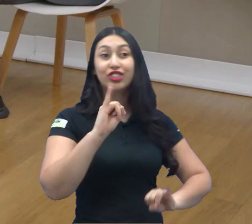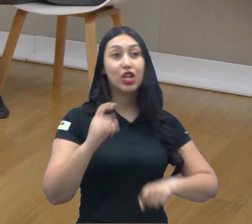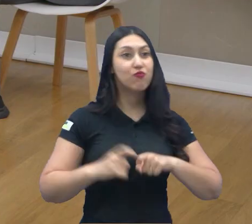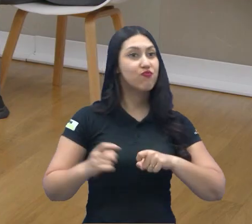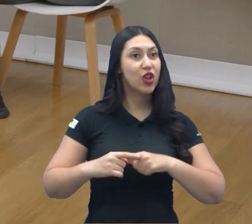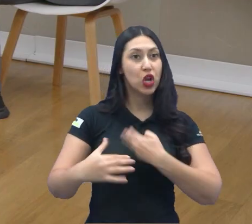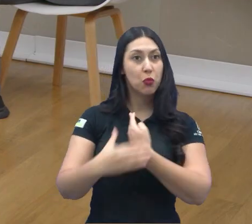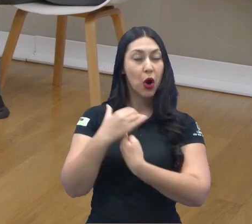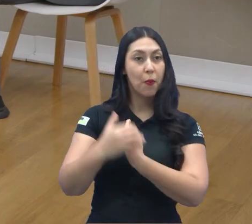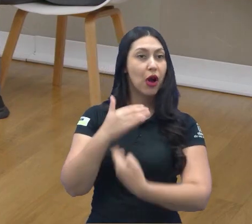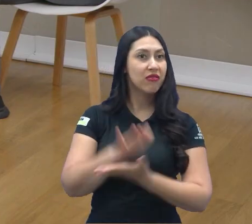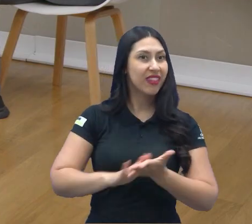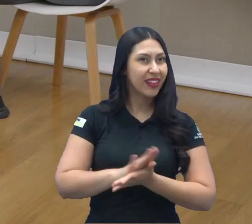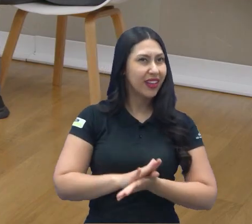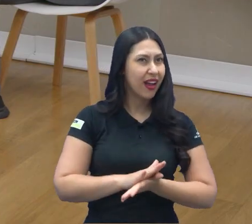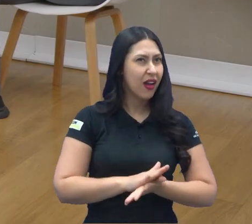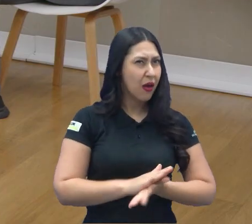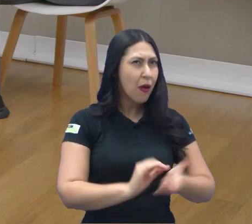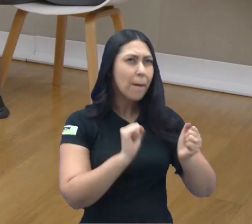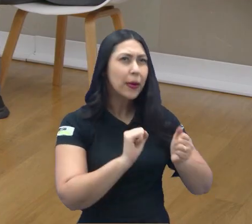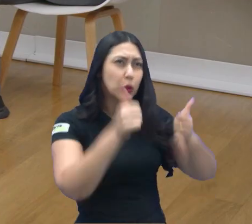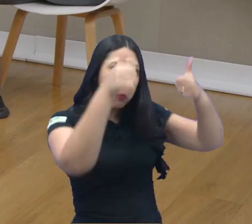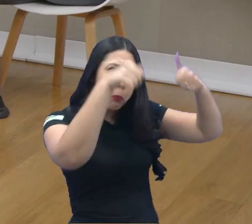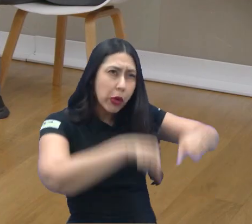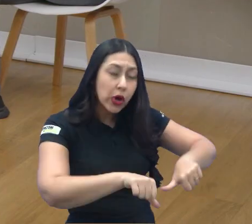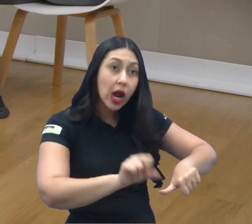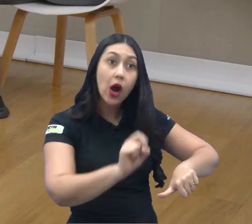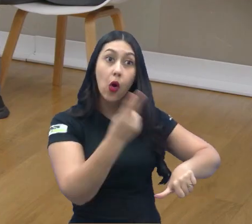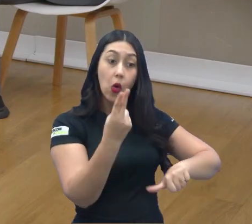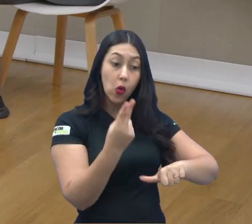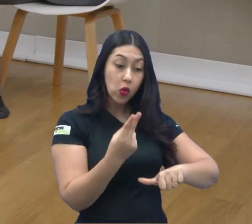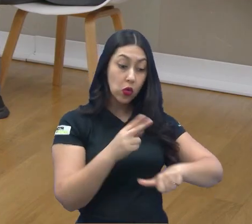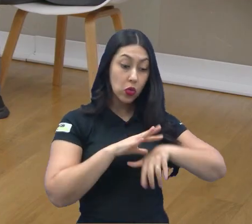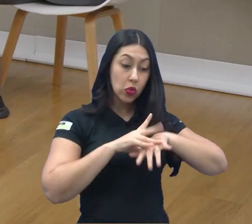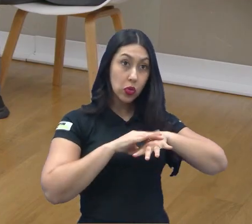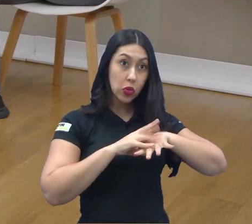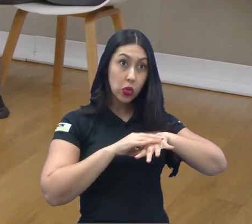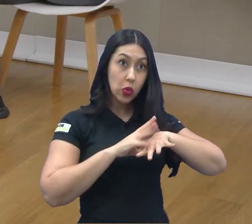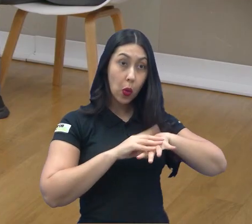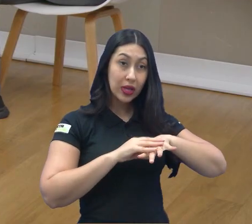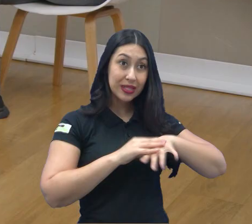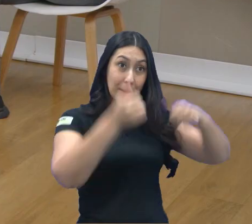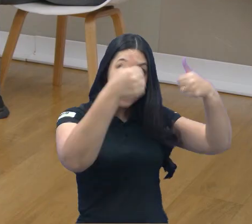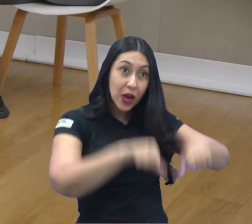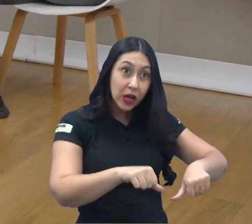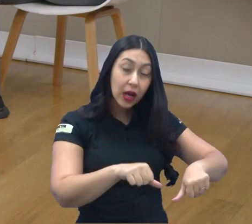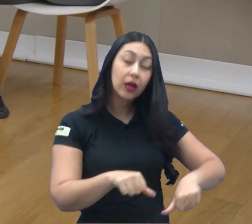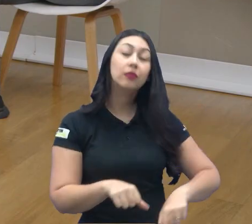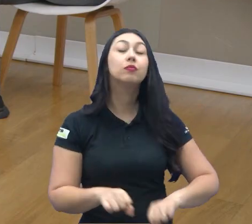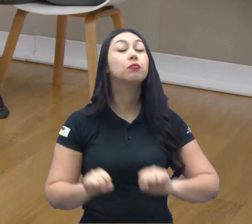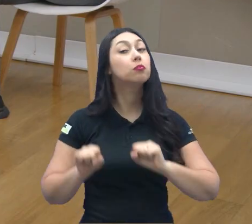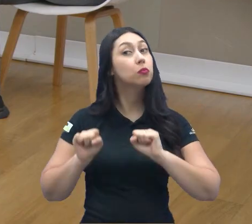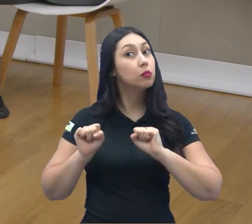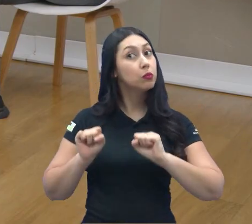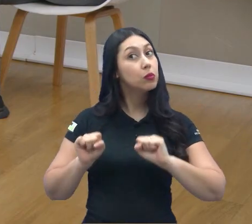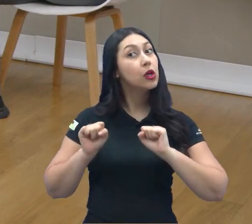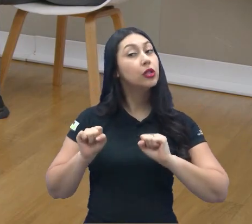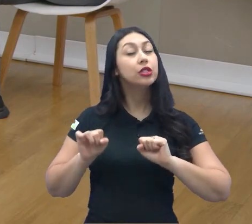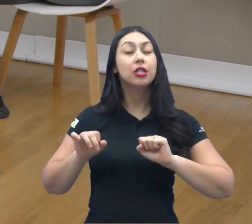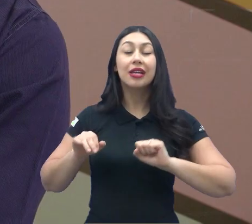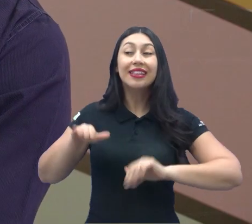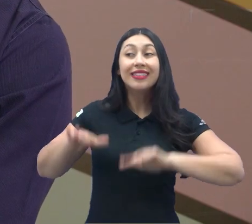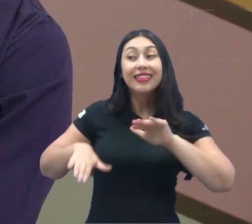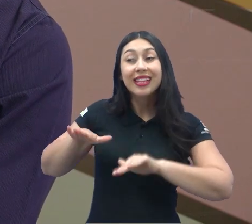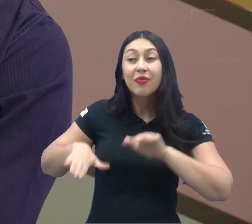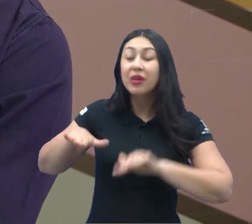maior? Pode, de repente, acabar provocando uma doença que nem existe ali naquele couro cabeludo? Pode. Assim, tudo vai depender do que é vendido, né,